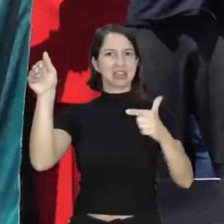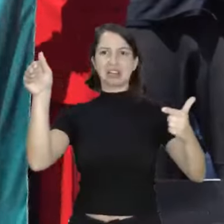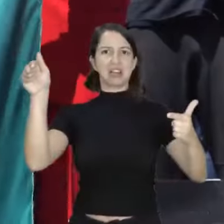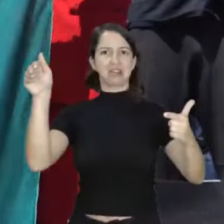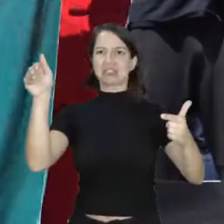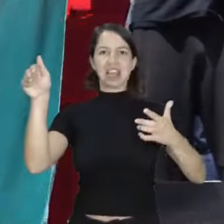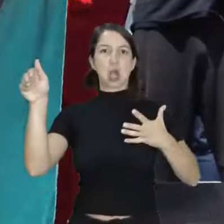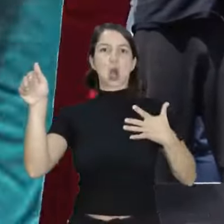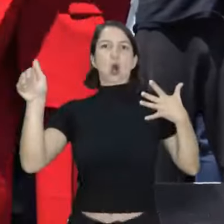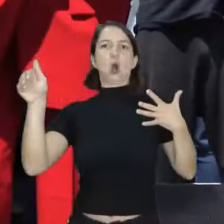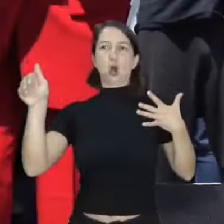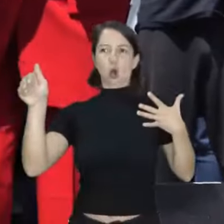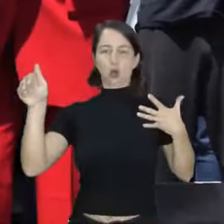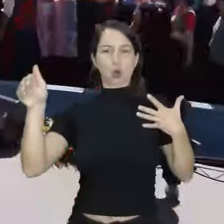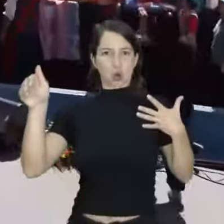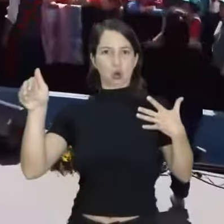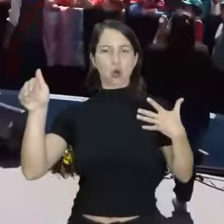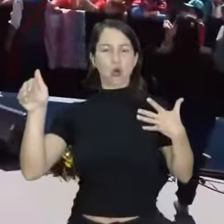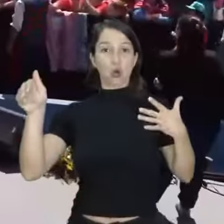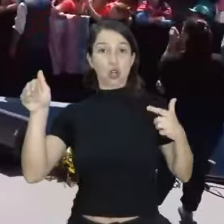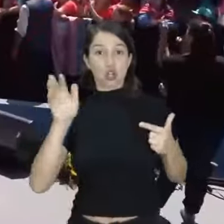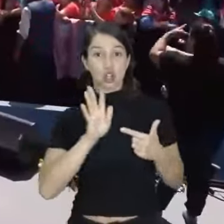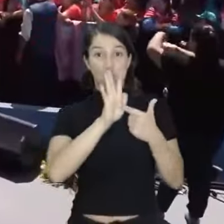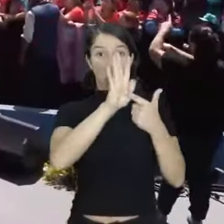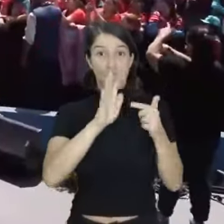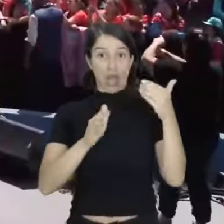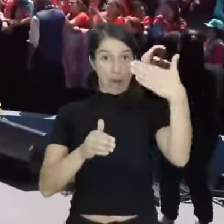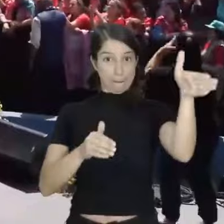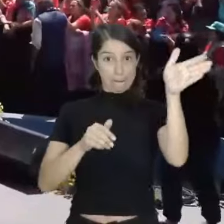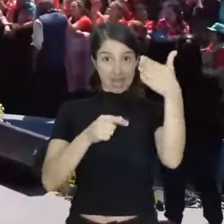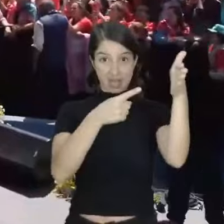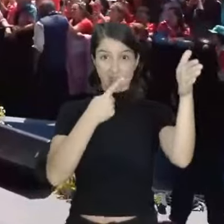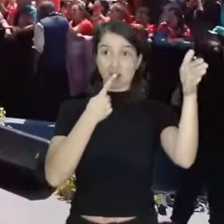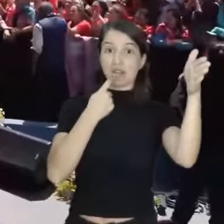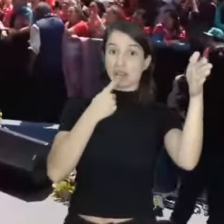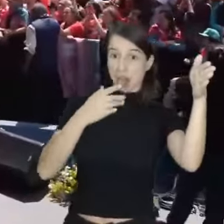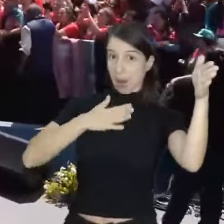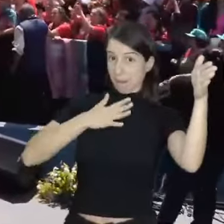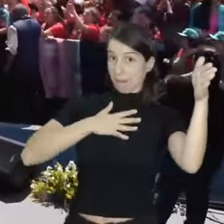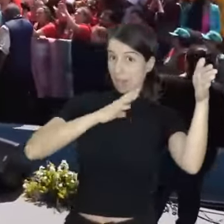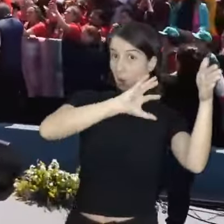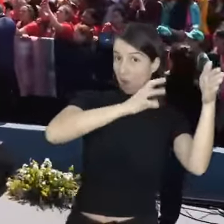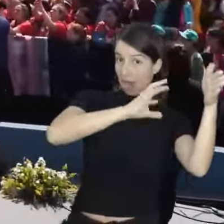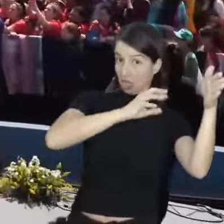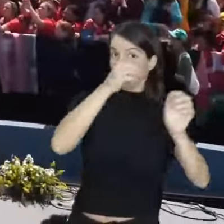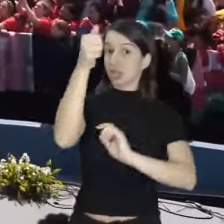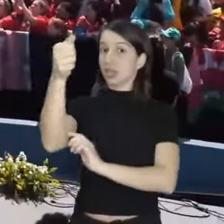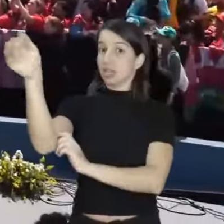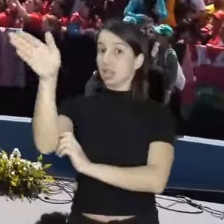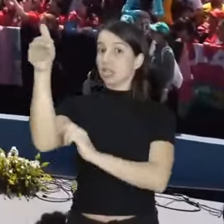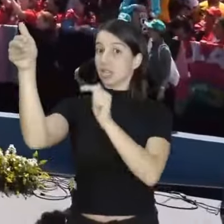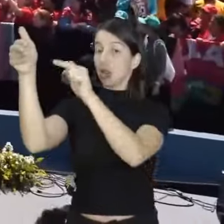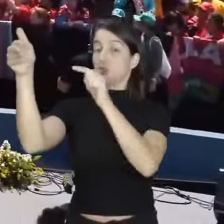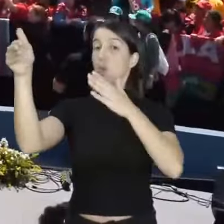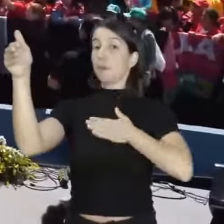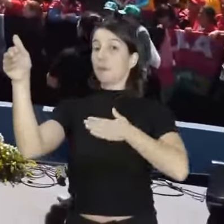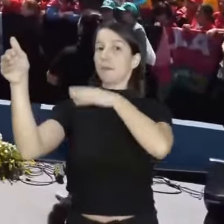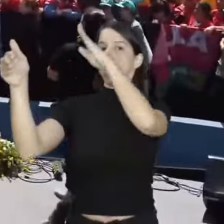Essa bandeira é do meu país. E essa bandeira é do meu partido, do Partido